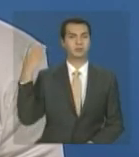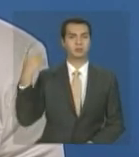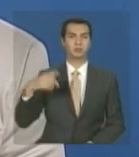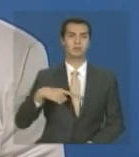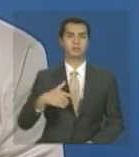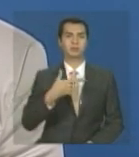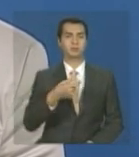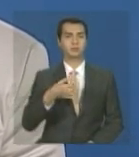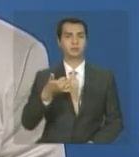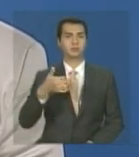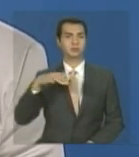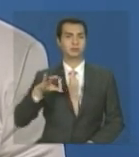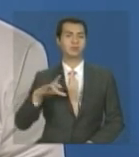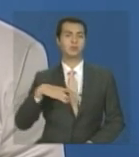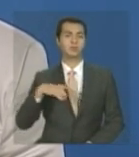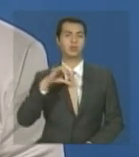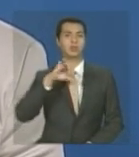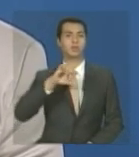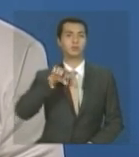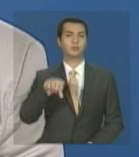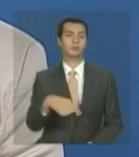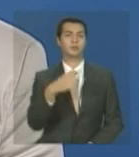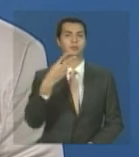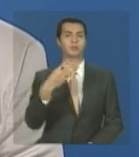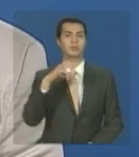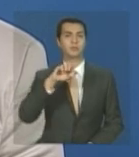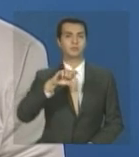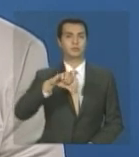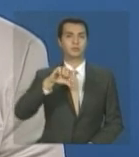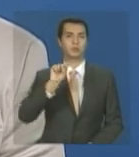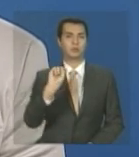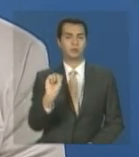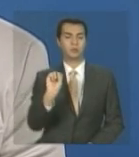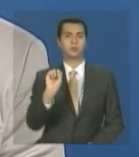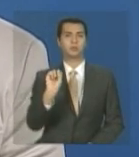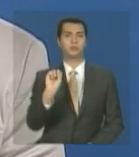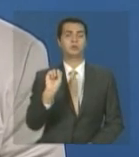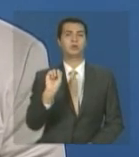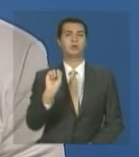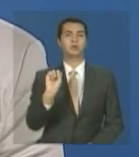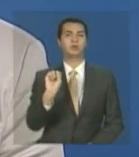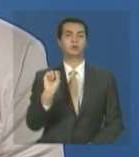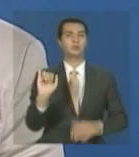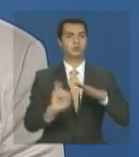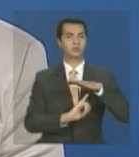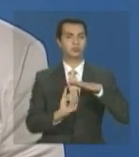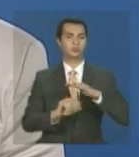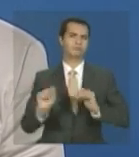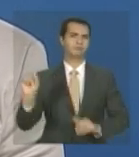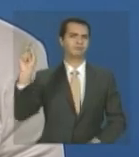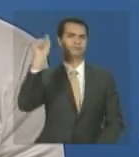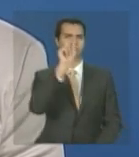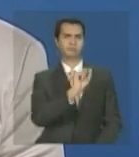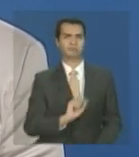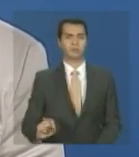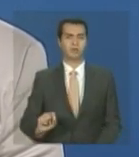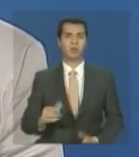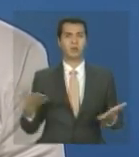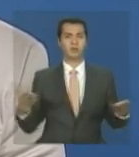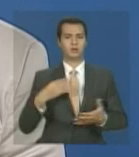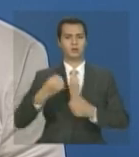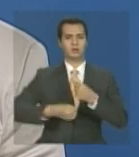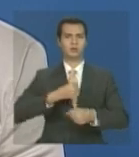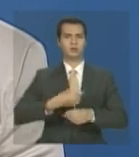referentes a 9.398 entidades, né? Este ano, em 2011, nós vamos fazer um questionário